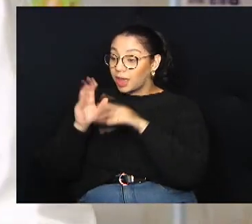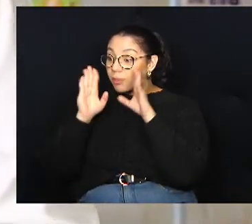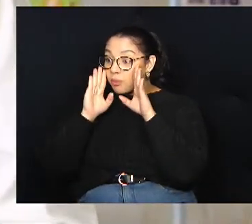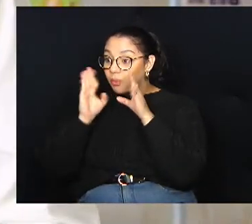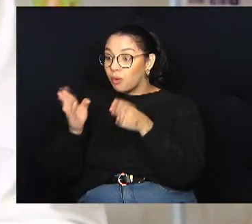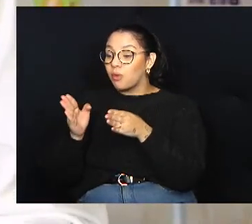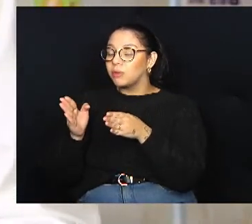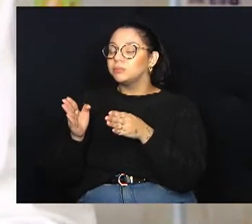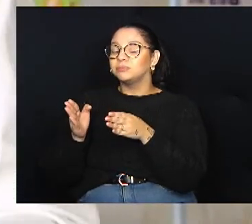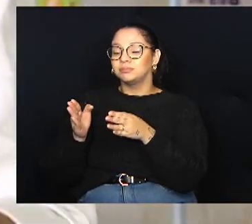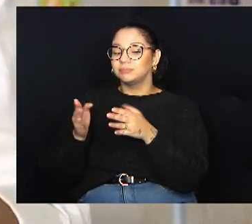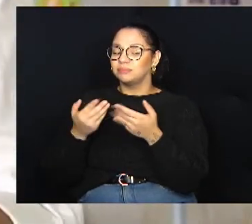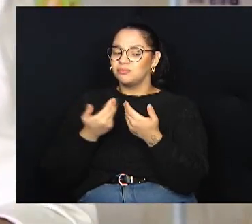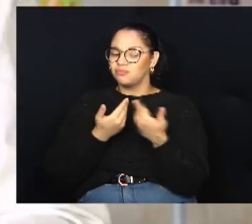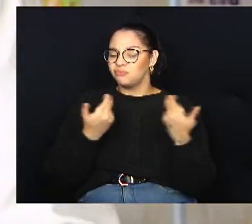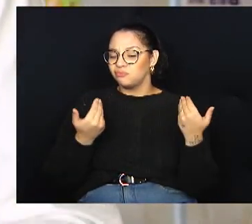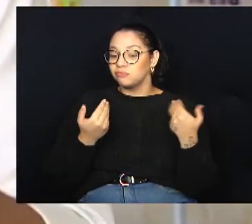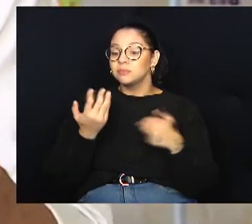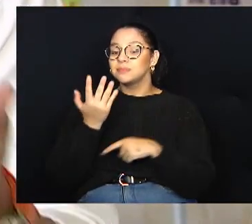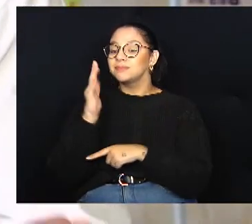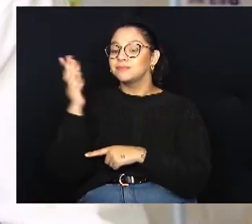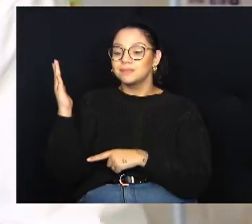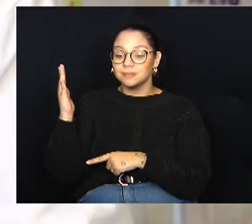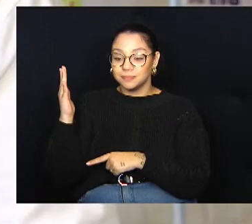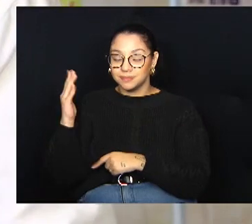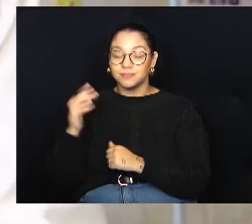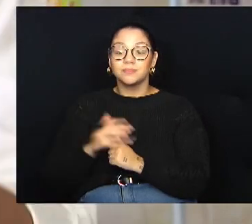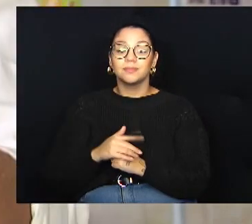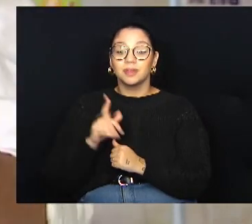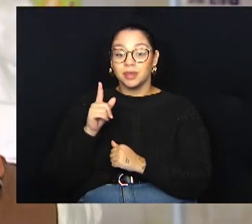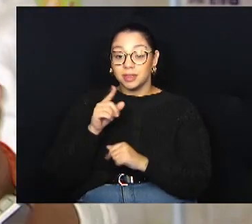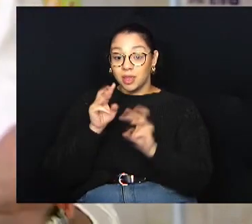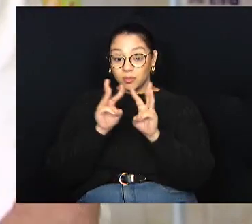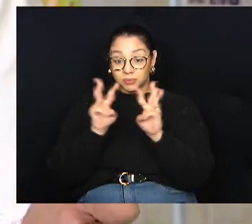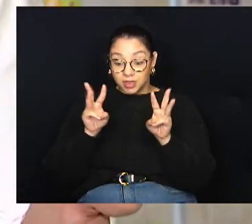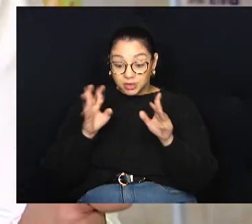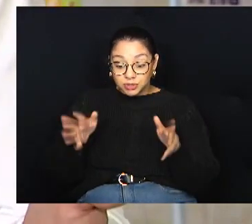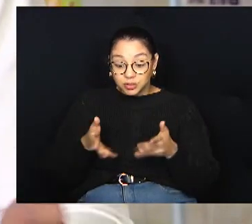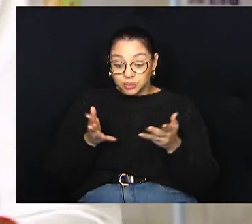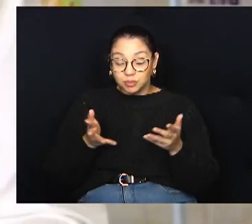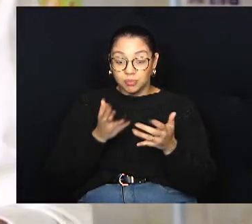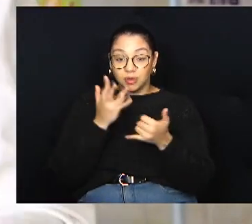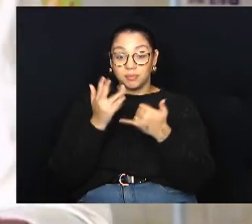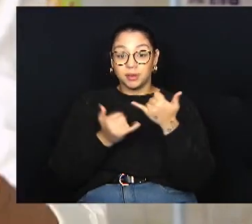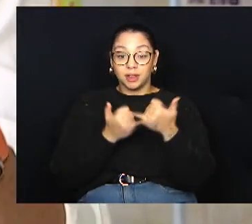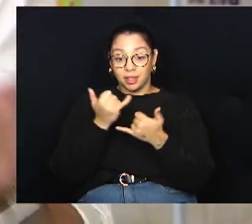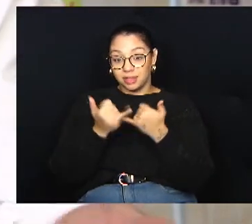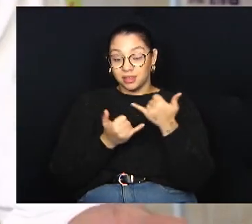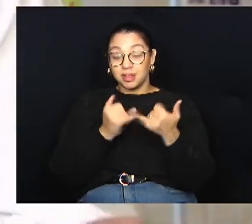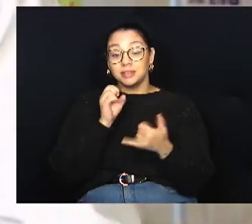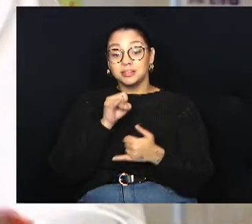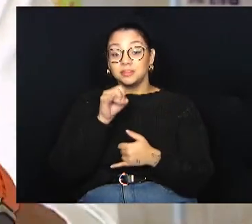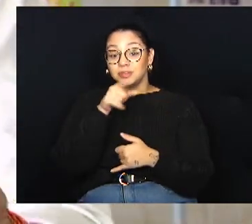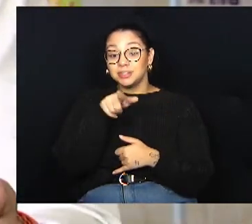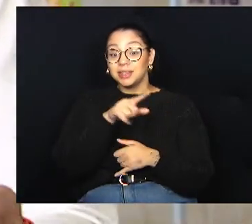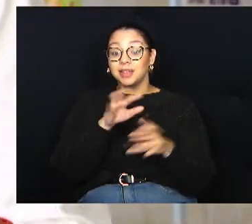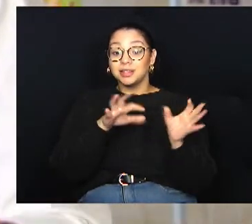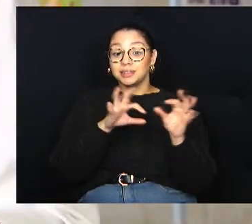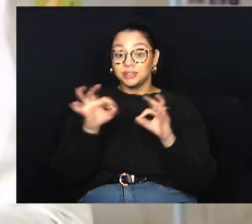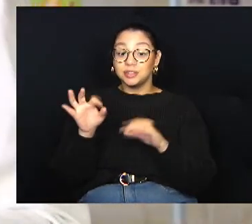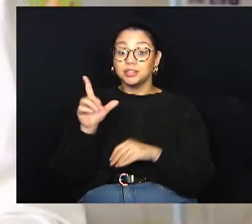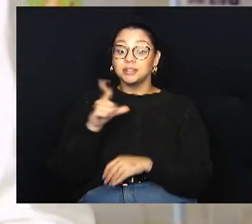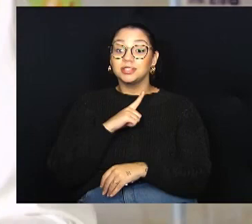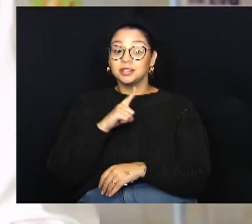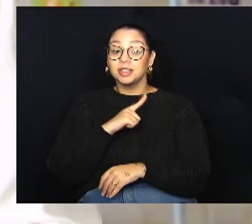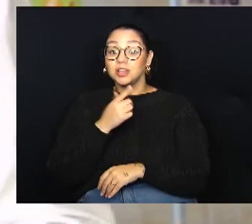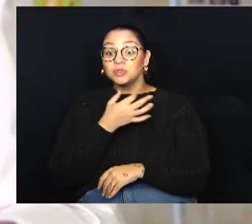longe das telas. Então, esse site ele estimula essas brincadeiras, e você que está assistindo agora, se você também tiver sugestão, nesse site também dá